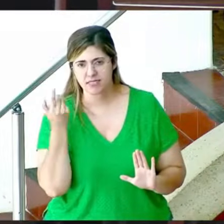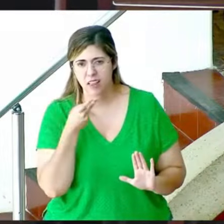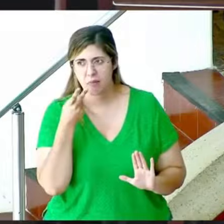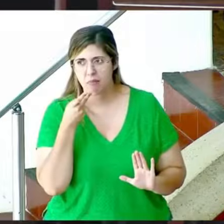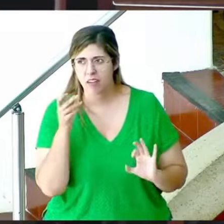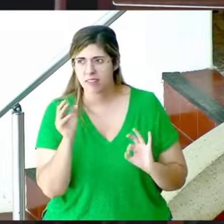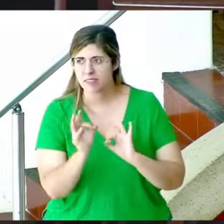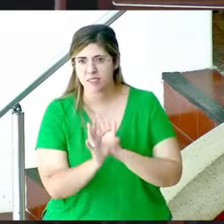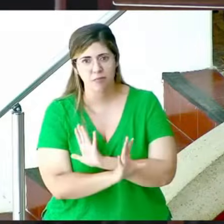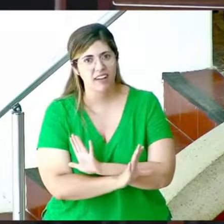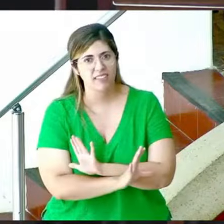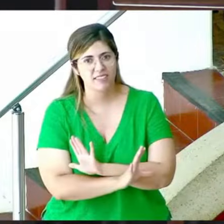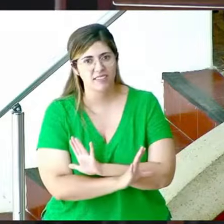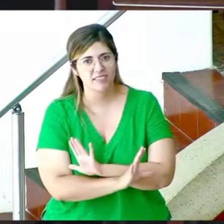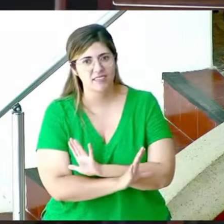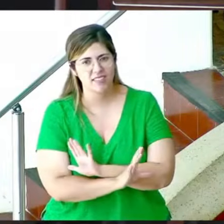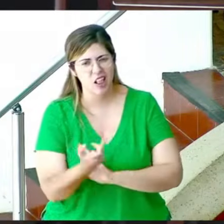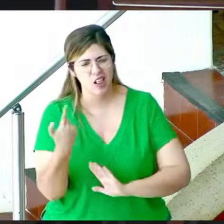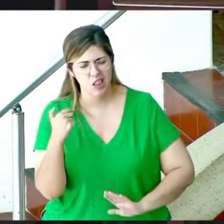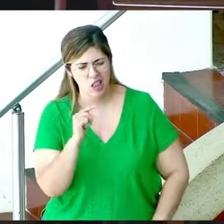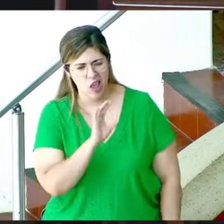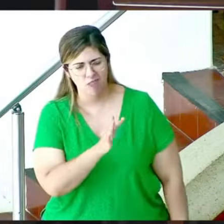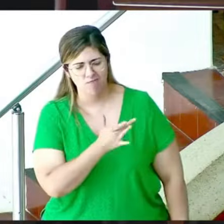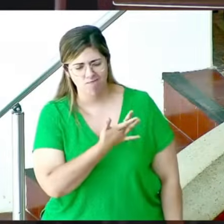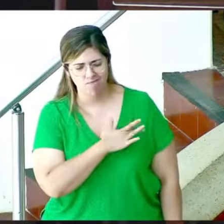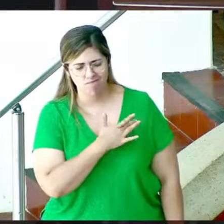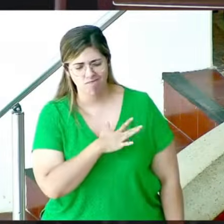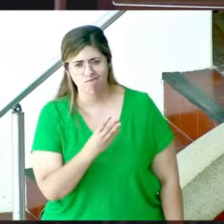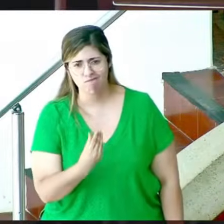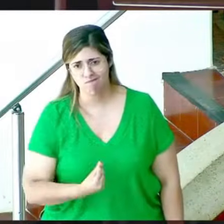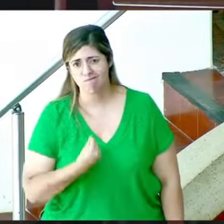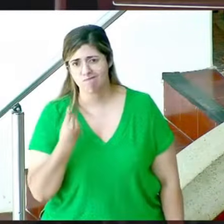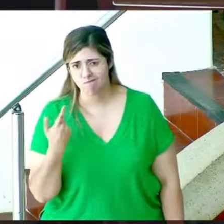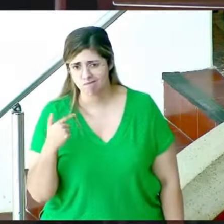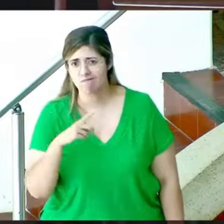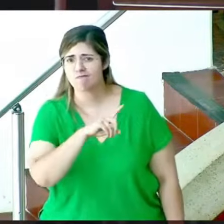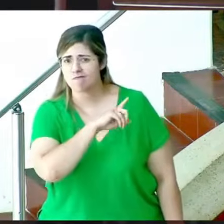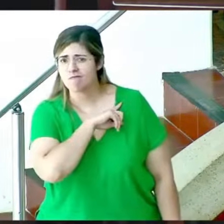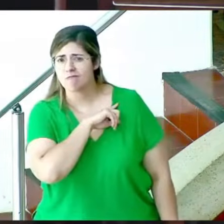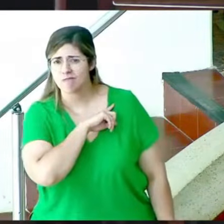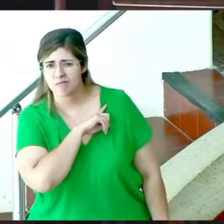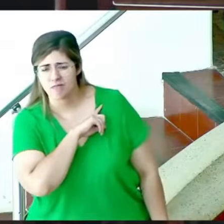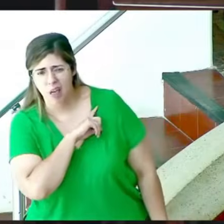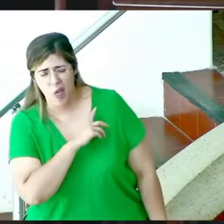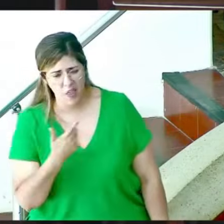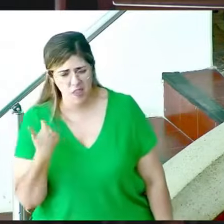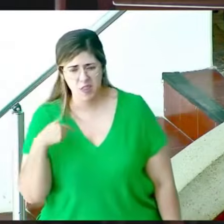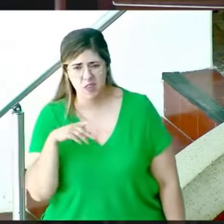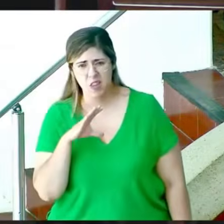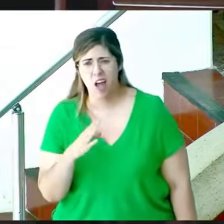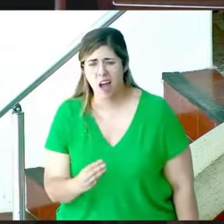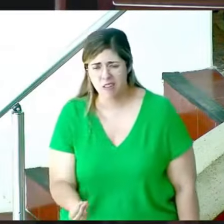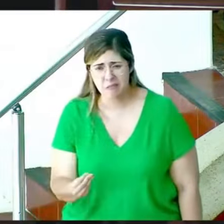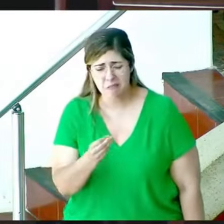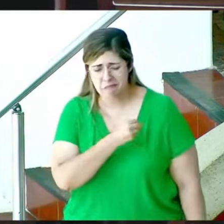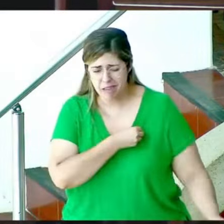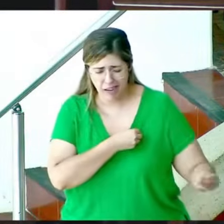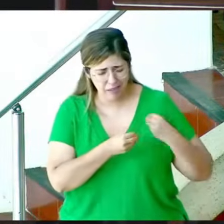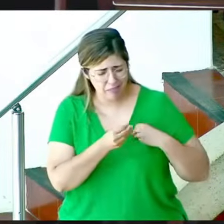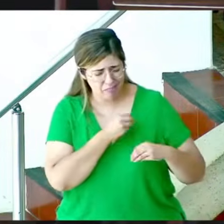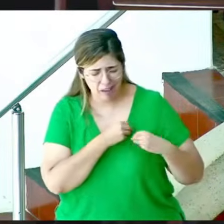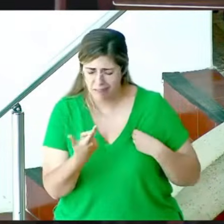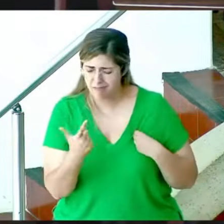por nossa miserável vida, foi por nossa improvável salvação,